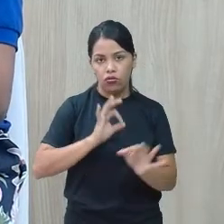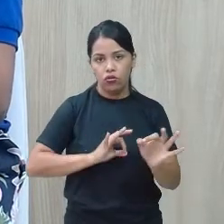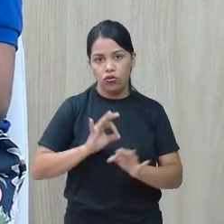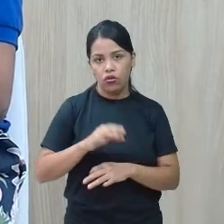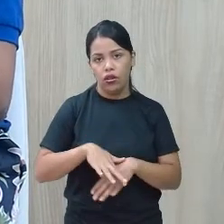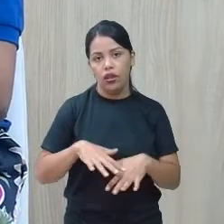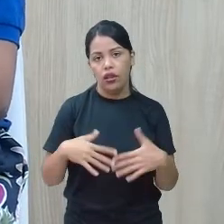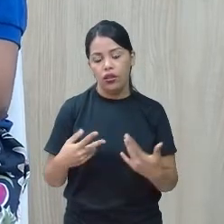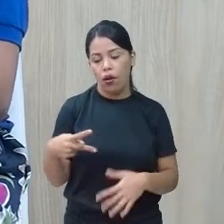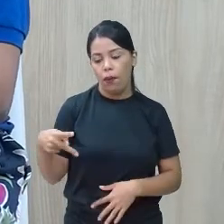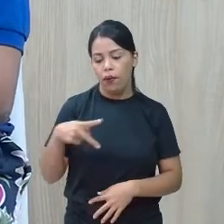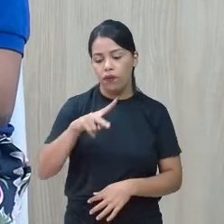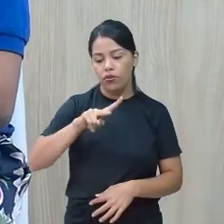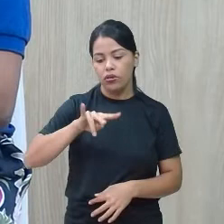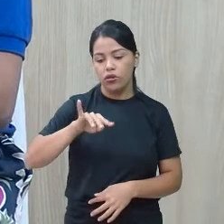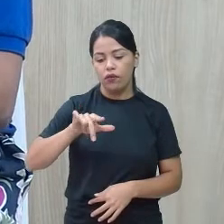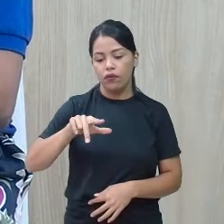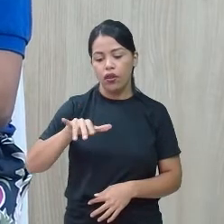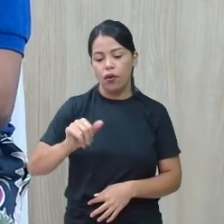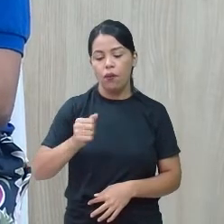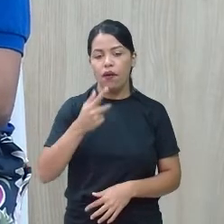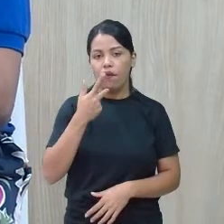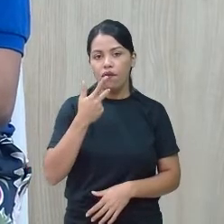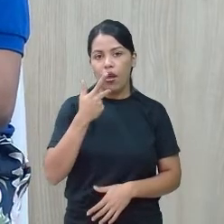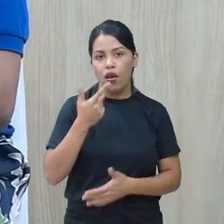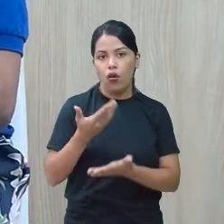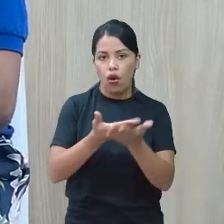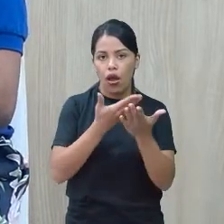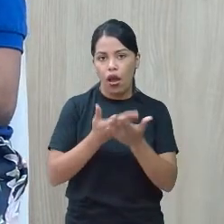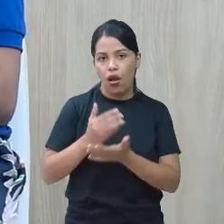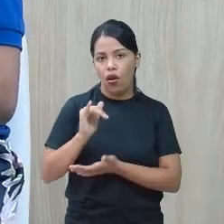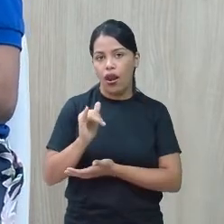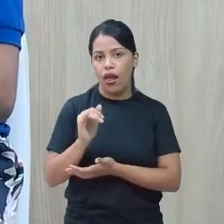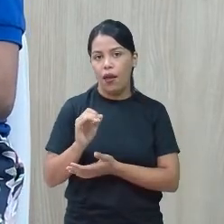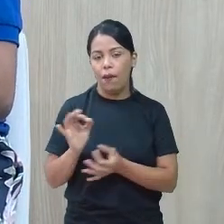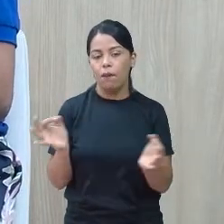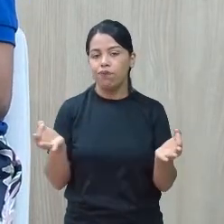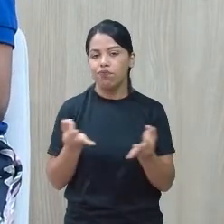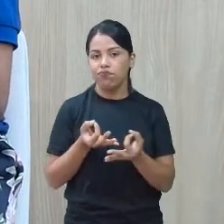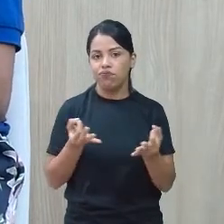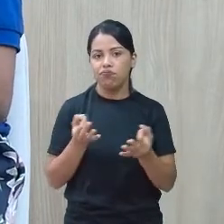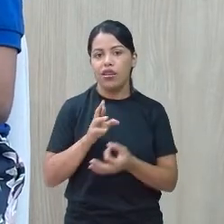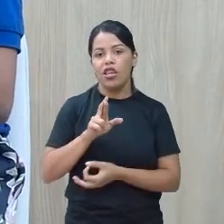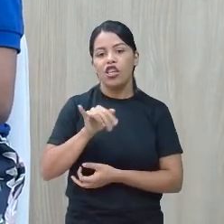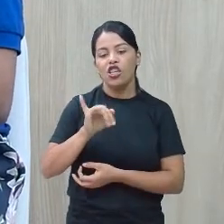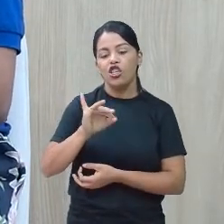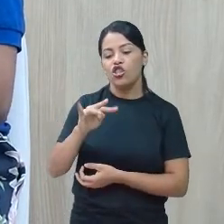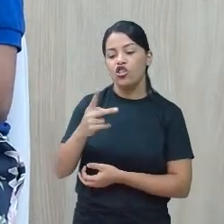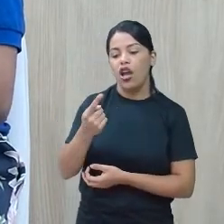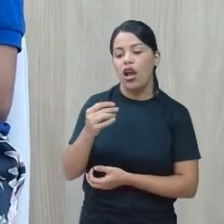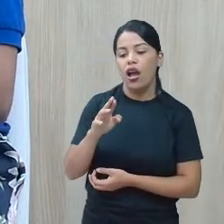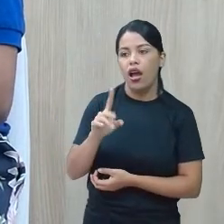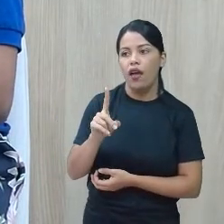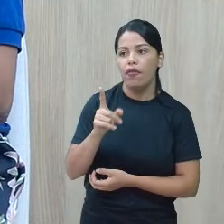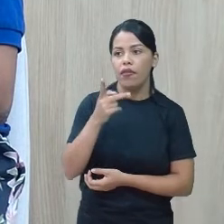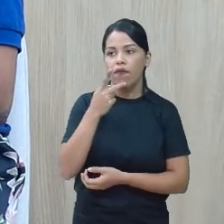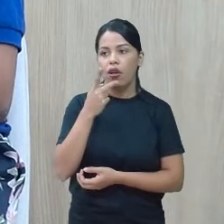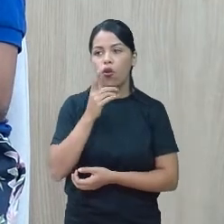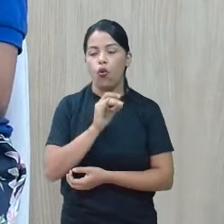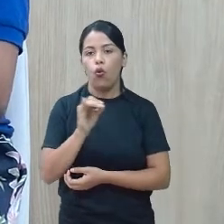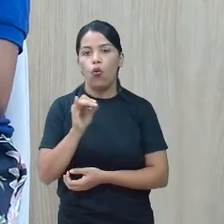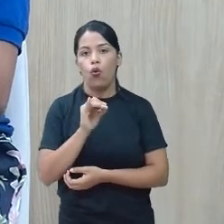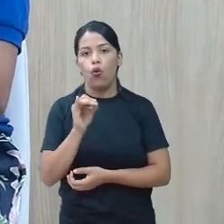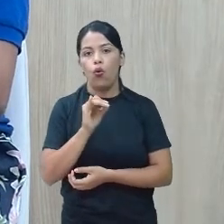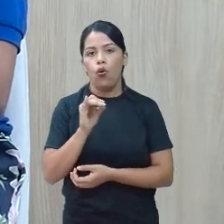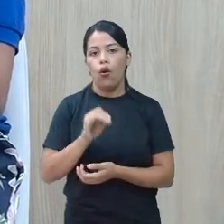uma mensagem dizendo: aula joia, gostando muito. Richard mandou um oi. Oi. E Falar o quê?